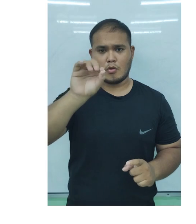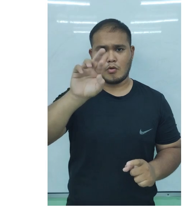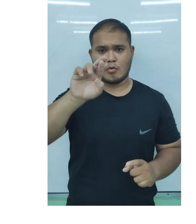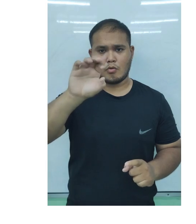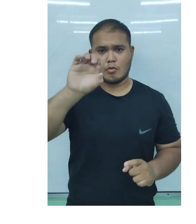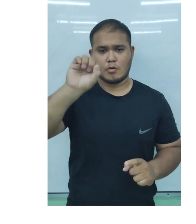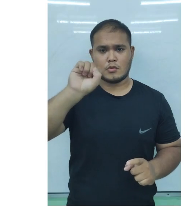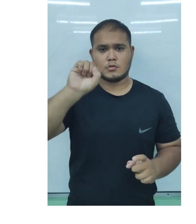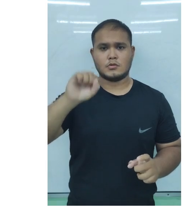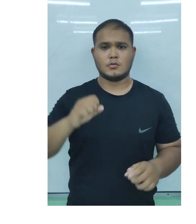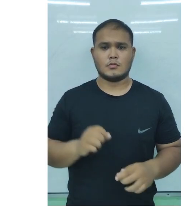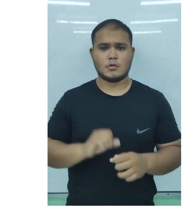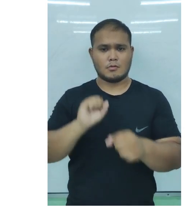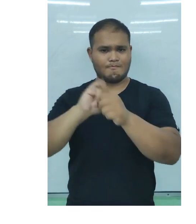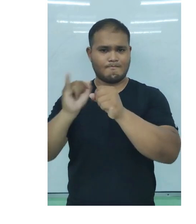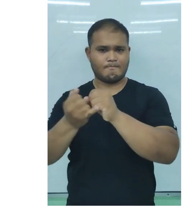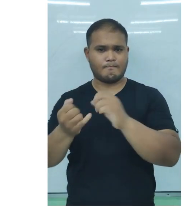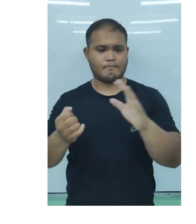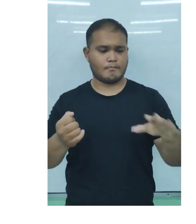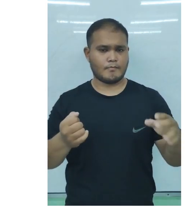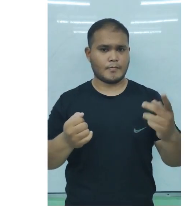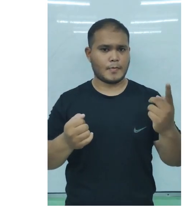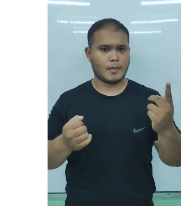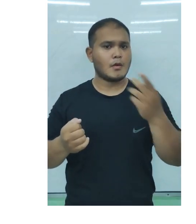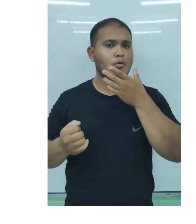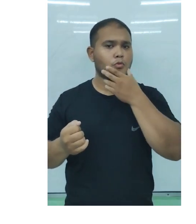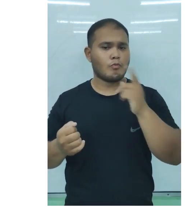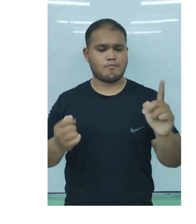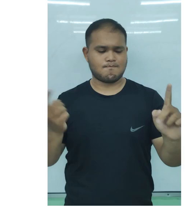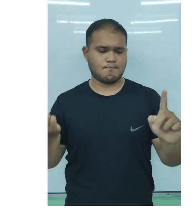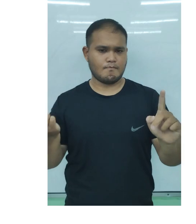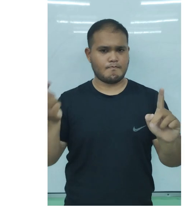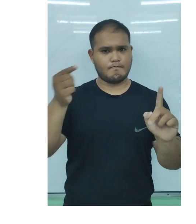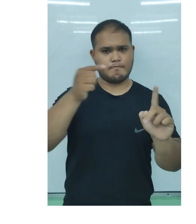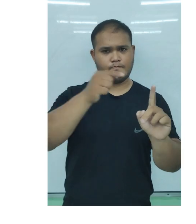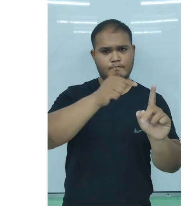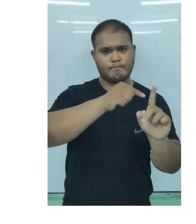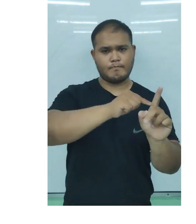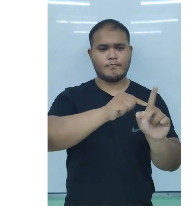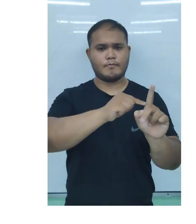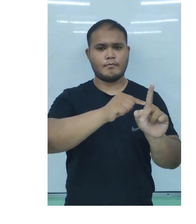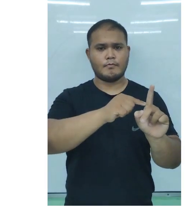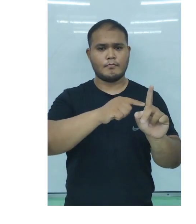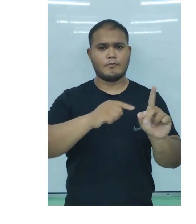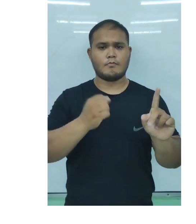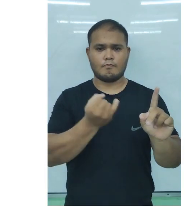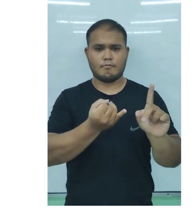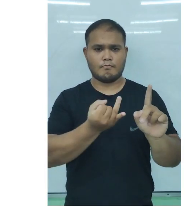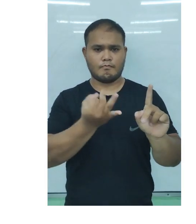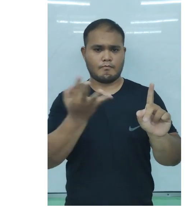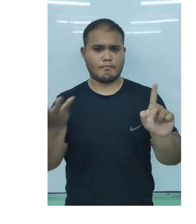forma plural. E aqui a gente tem a preposição substantivo